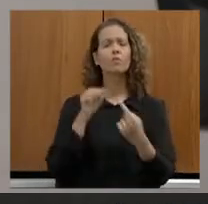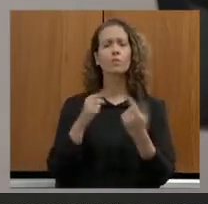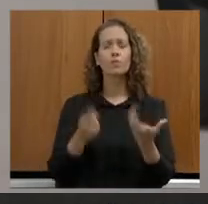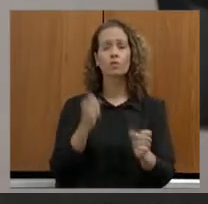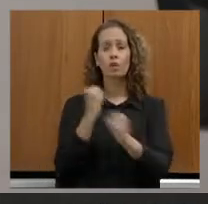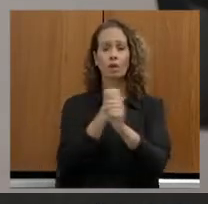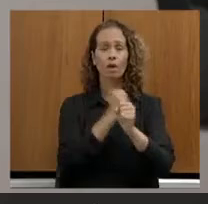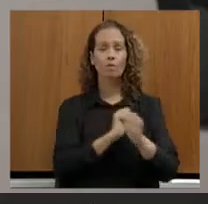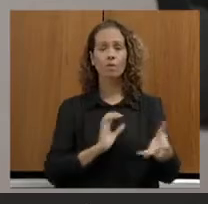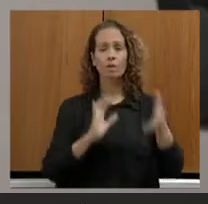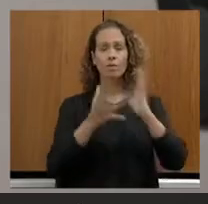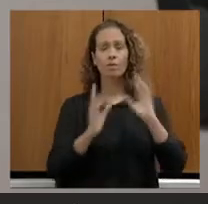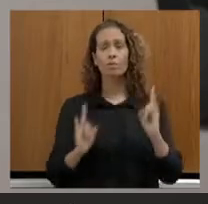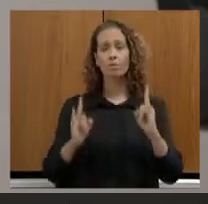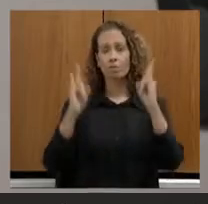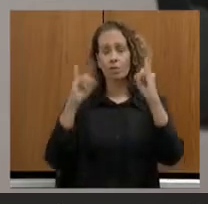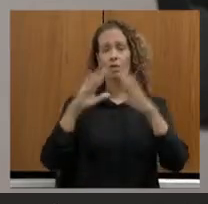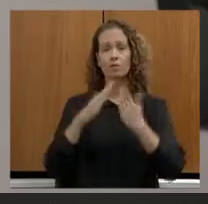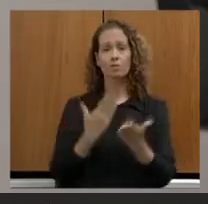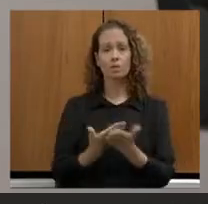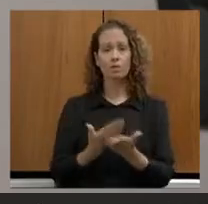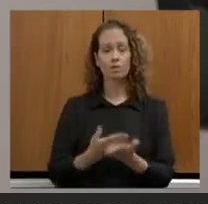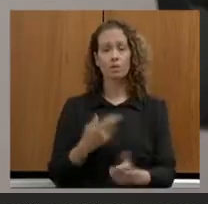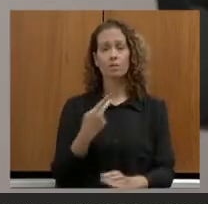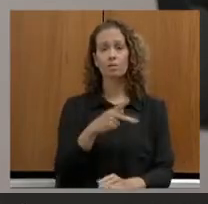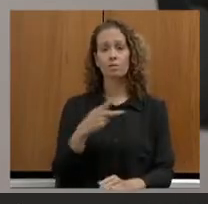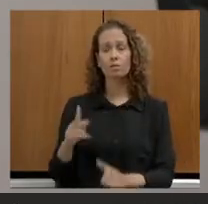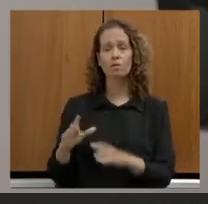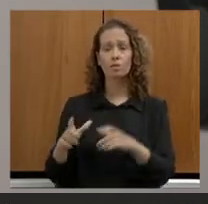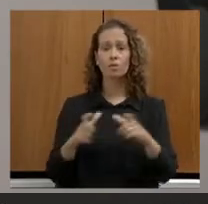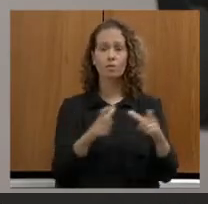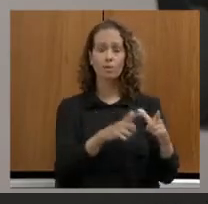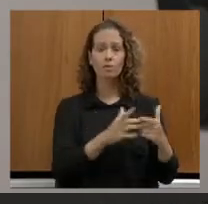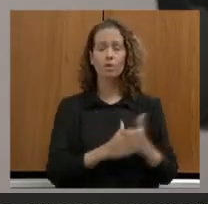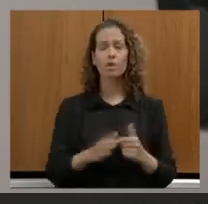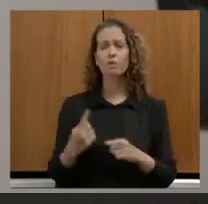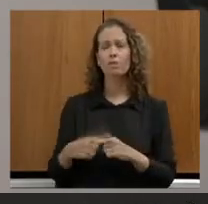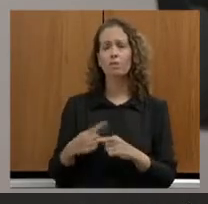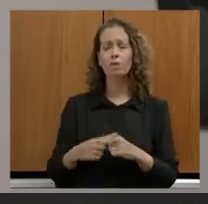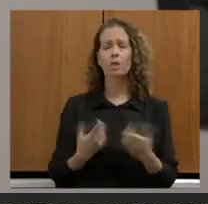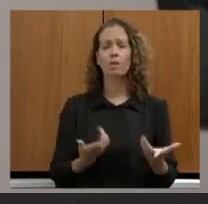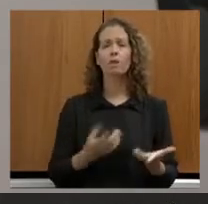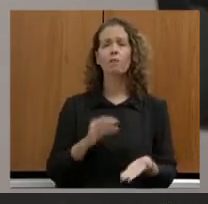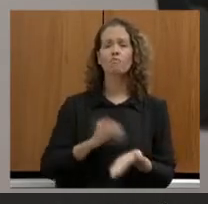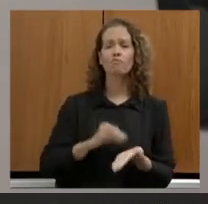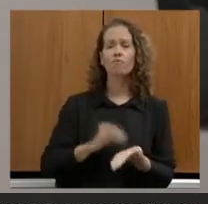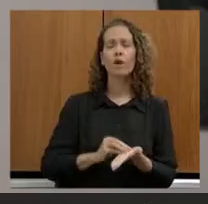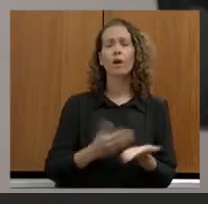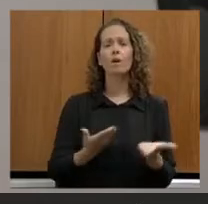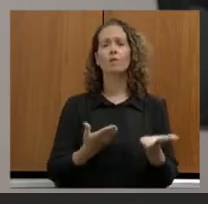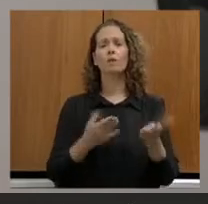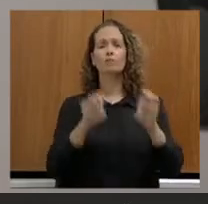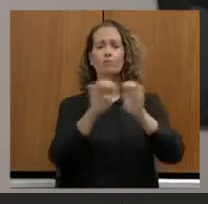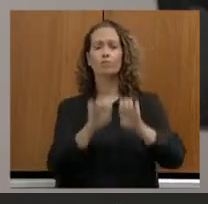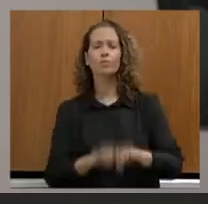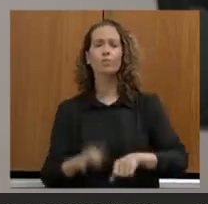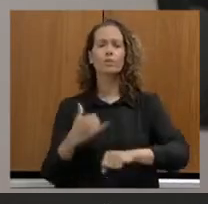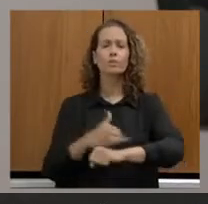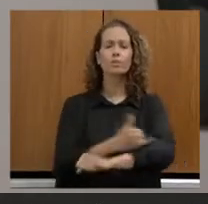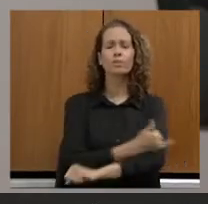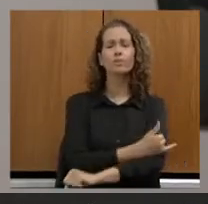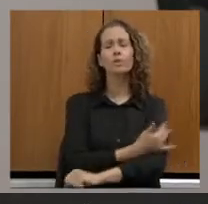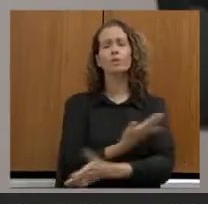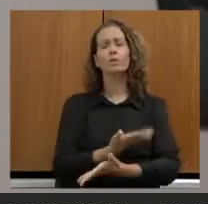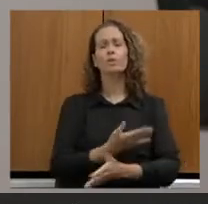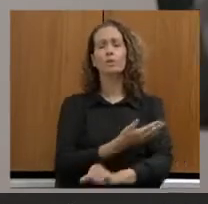de promover obras e reformas nos prédios escolares e suas unidades haja Vista que o déficit de infraestrutura essencial adequação de